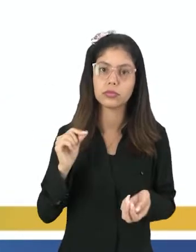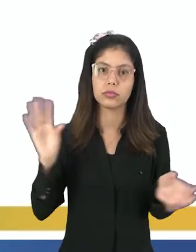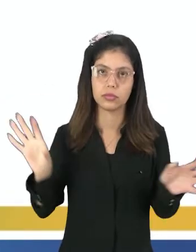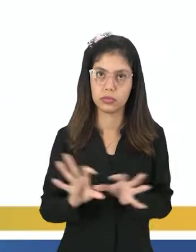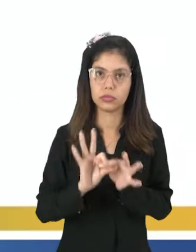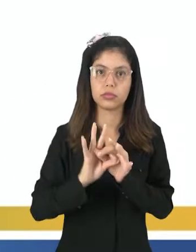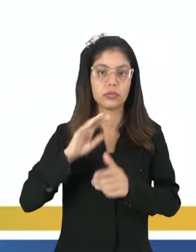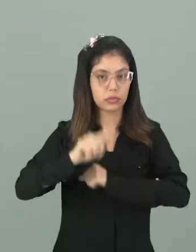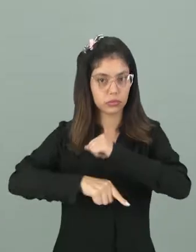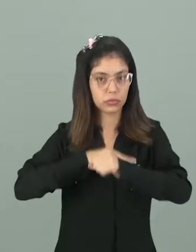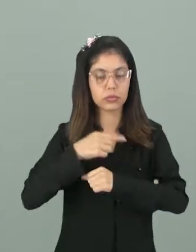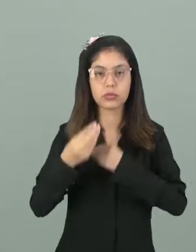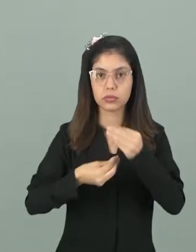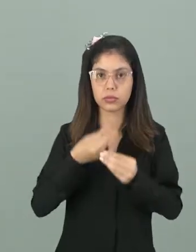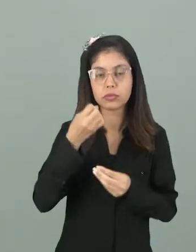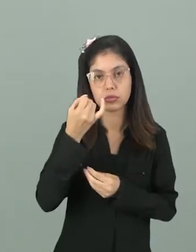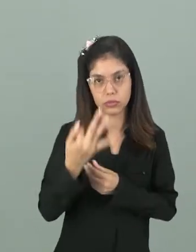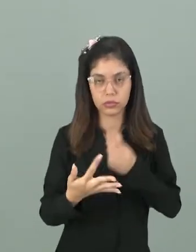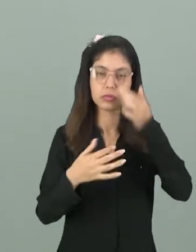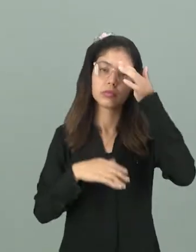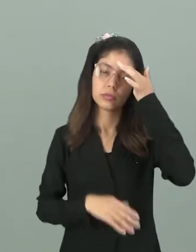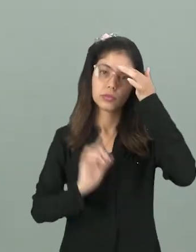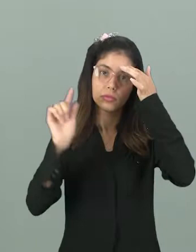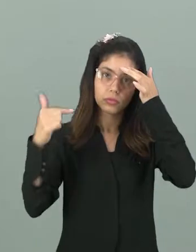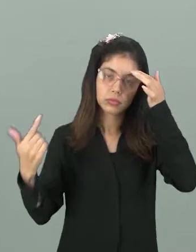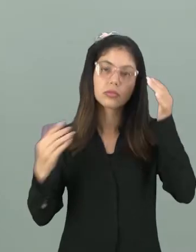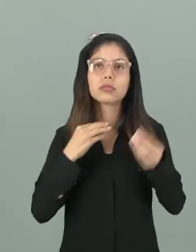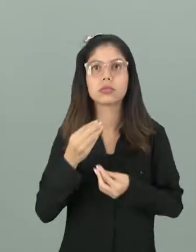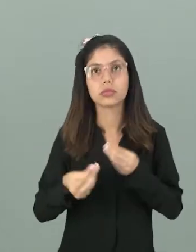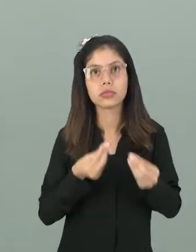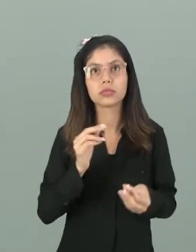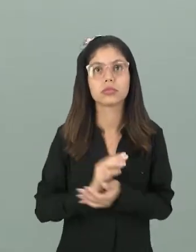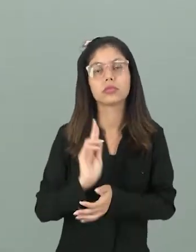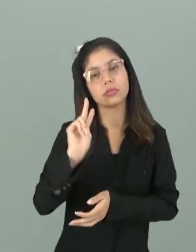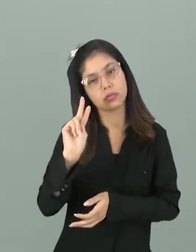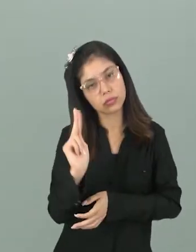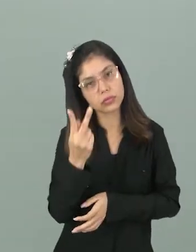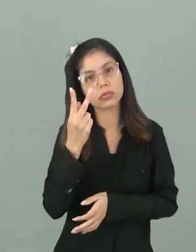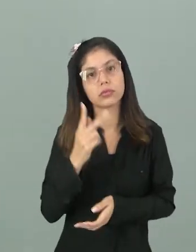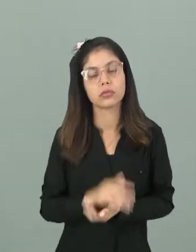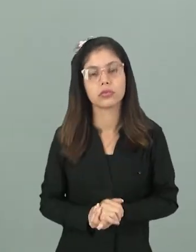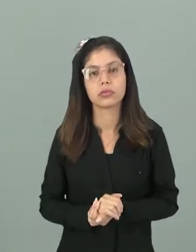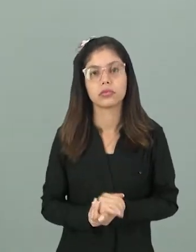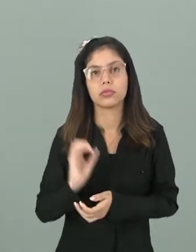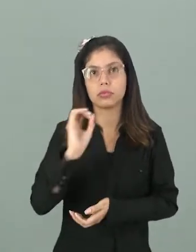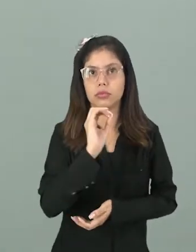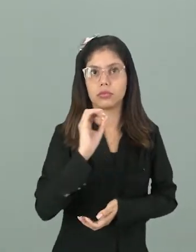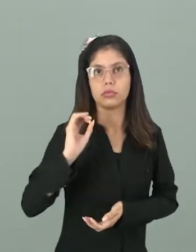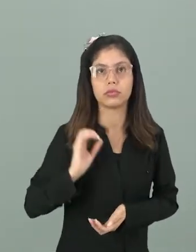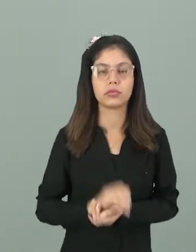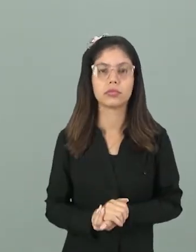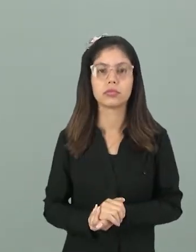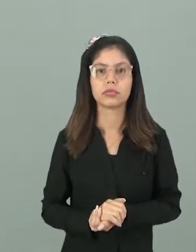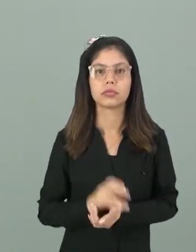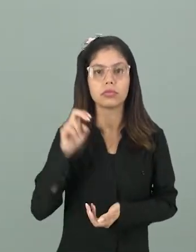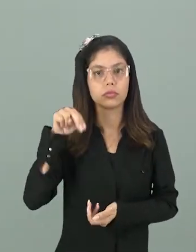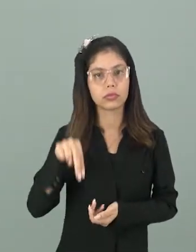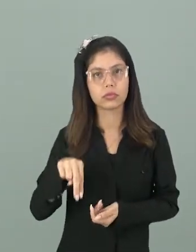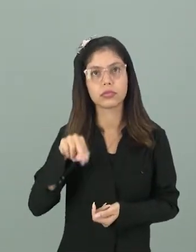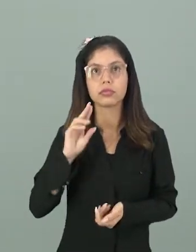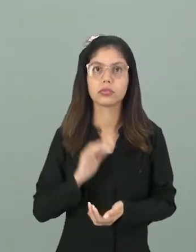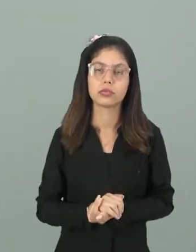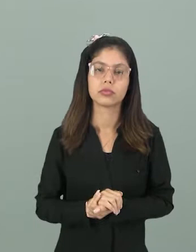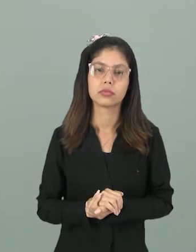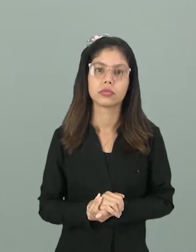ligados com átomos de carbono, como eu já falei, e outros elementos como hidrogênio, oxigênio,